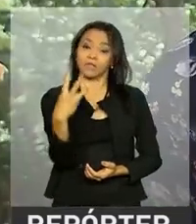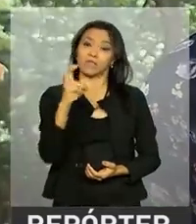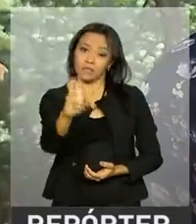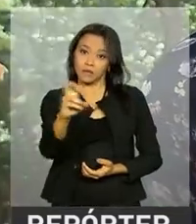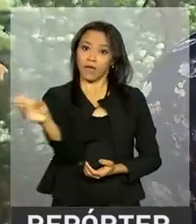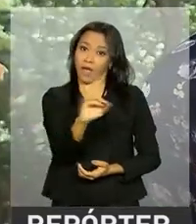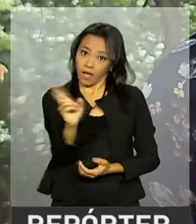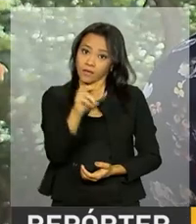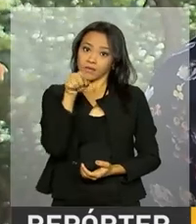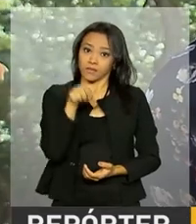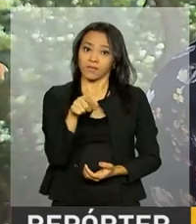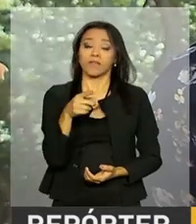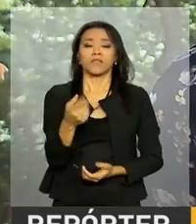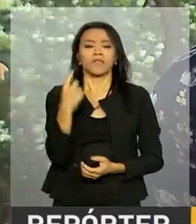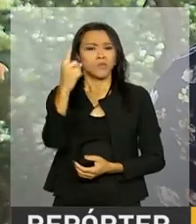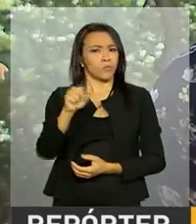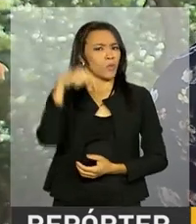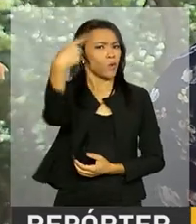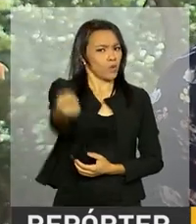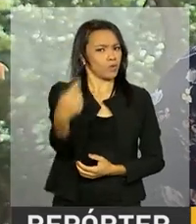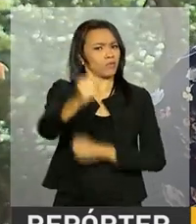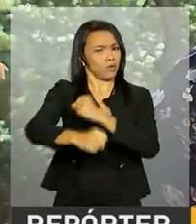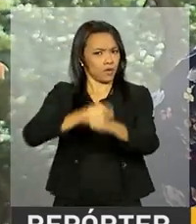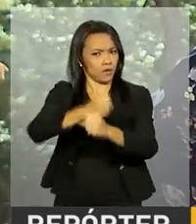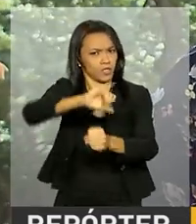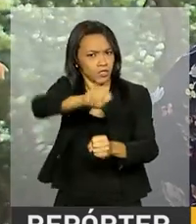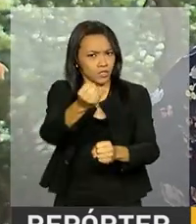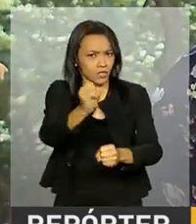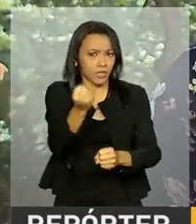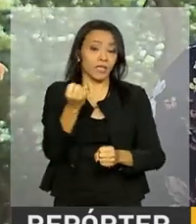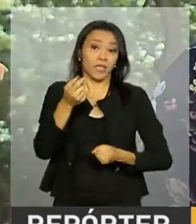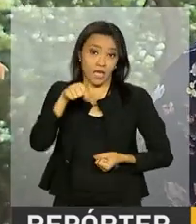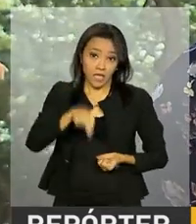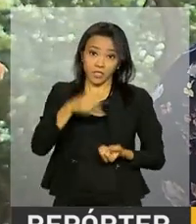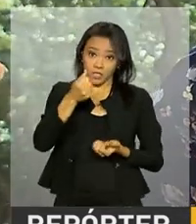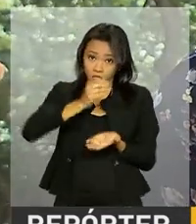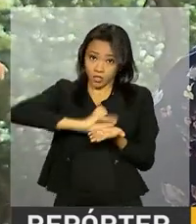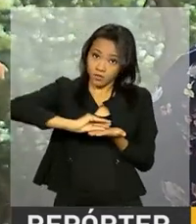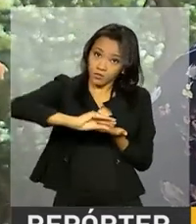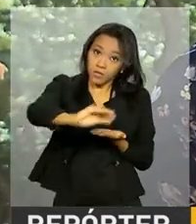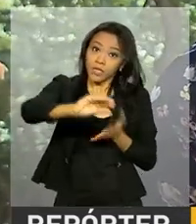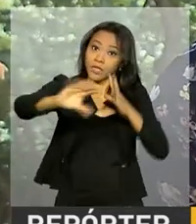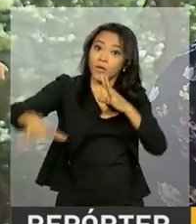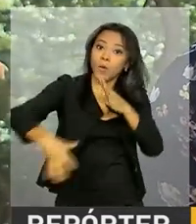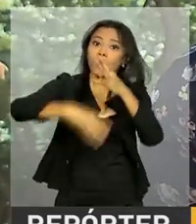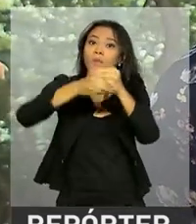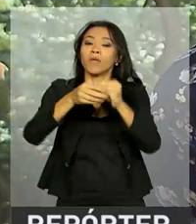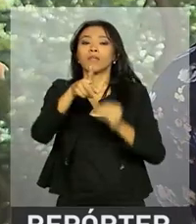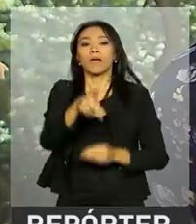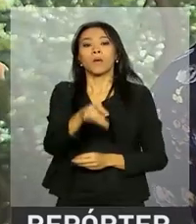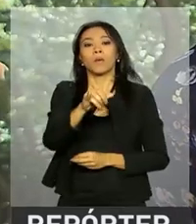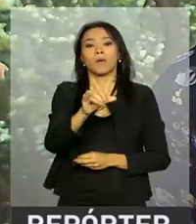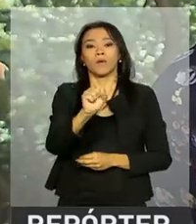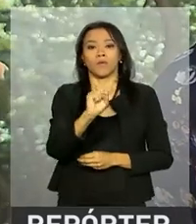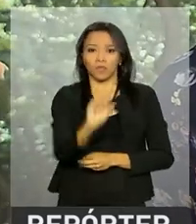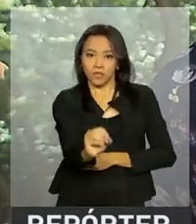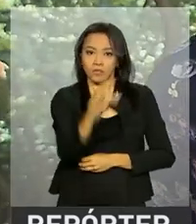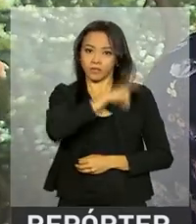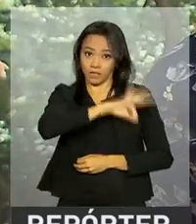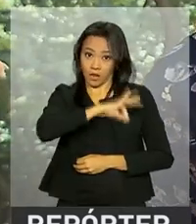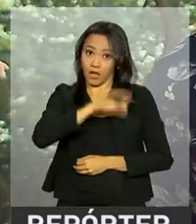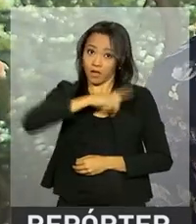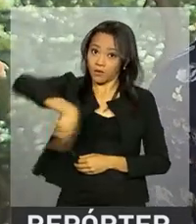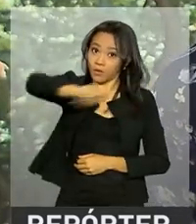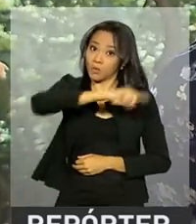a partir de Janeiro do ano que vem esse repasse de recursos da União que complementa o piso salarial dos professores será